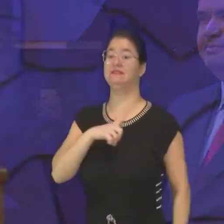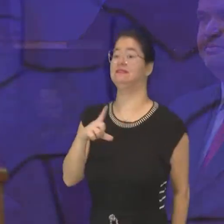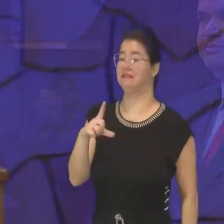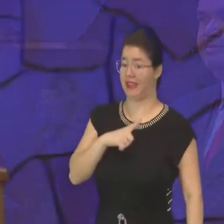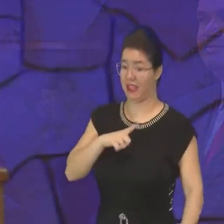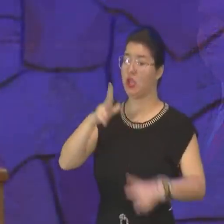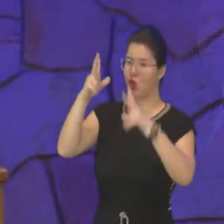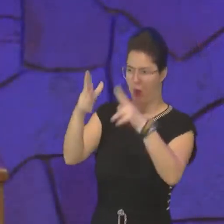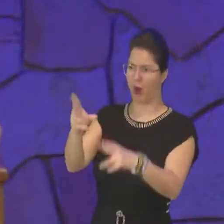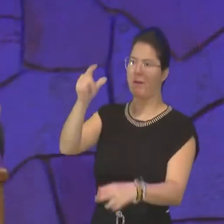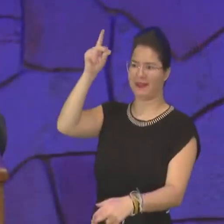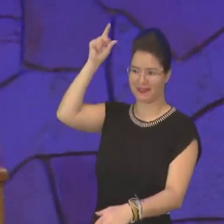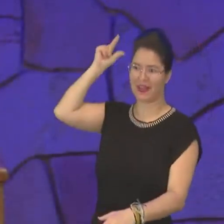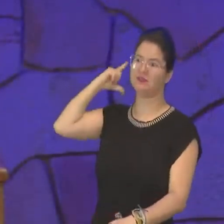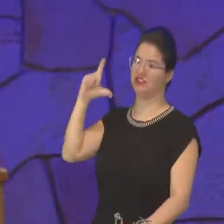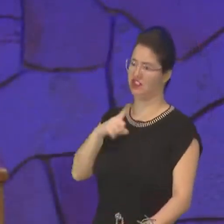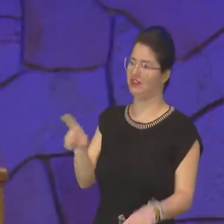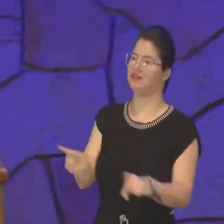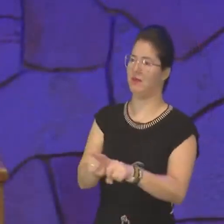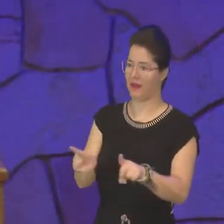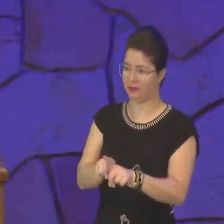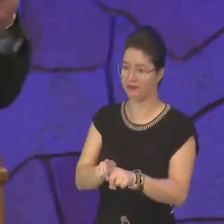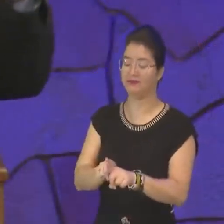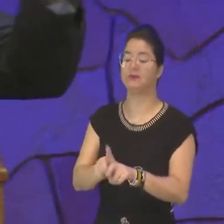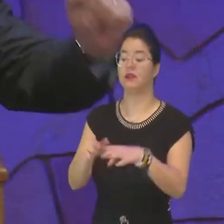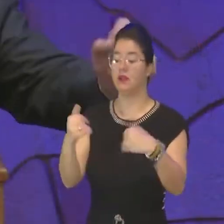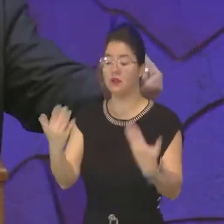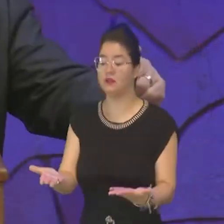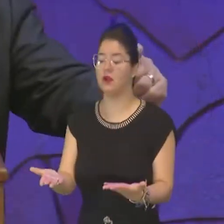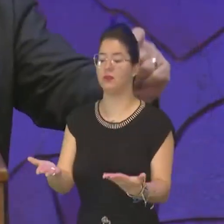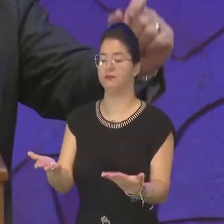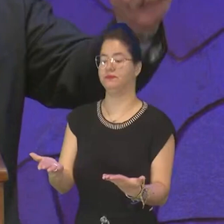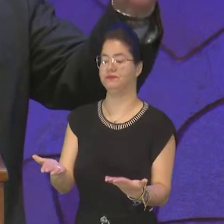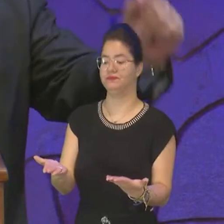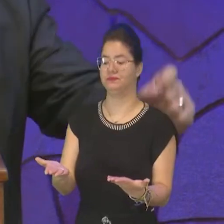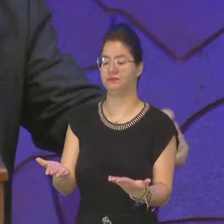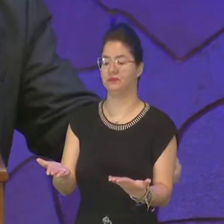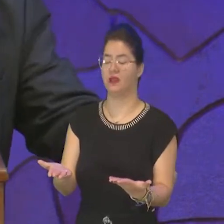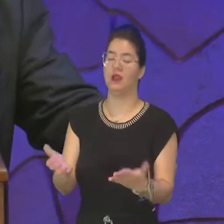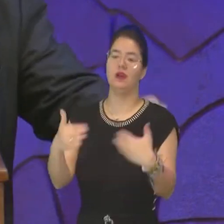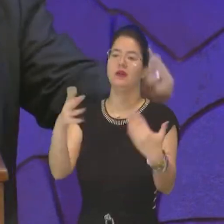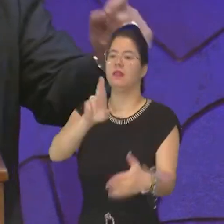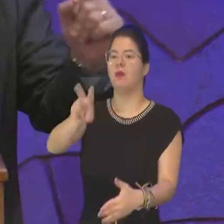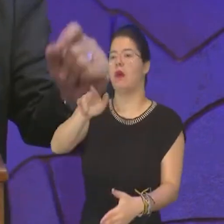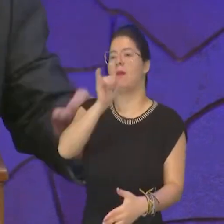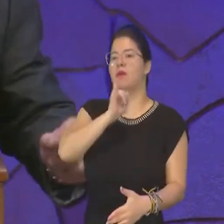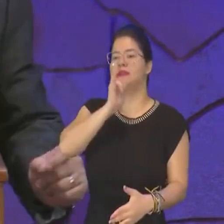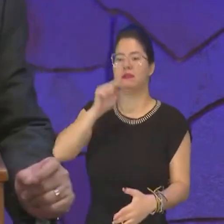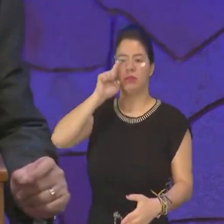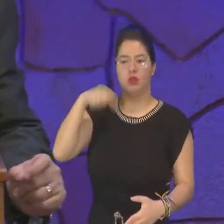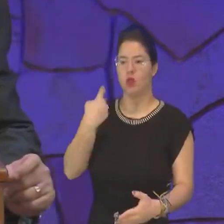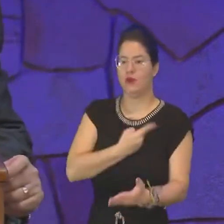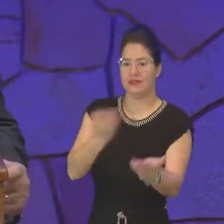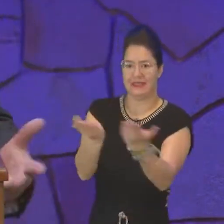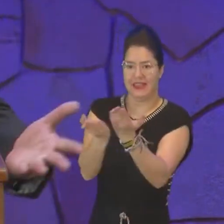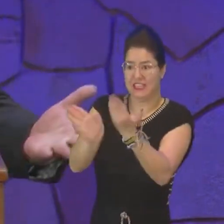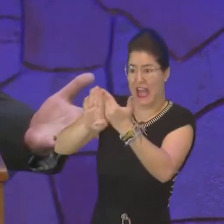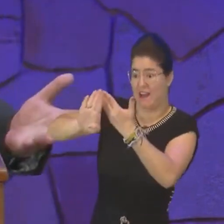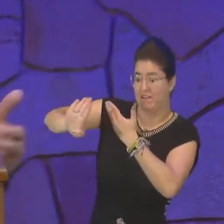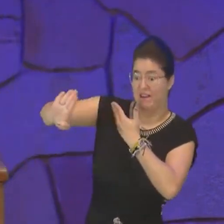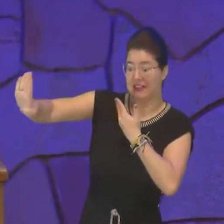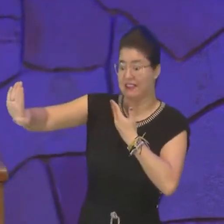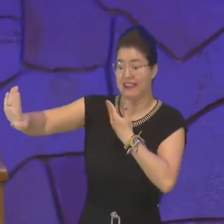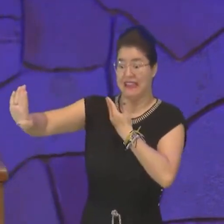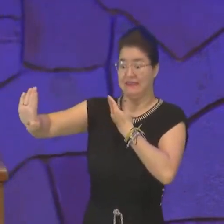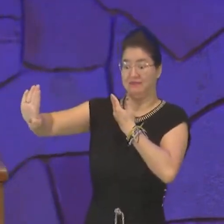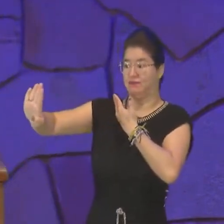objetivo principal de que o crente se afaste totalmente dos incrédulos e dos ímpios, porque